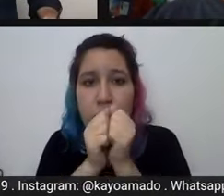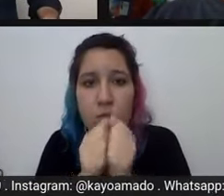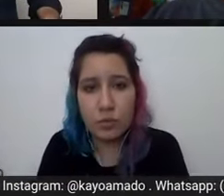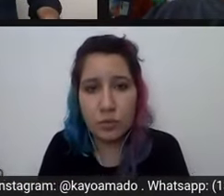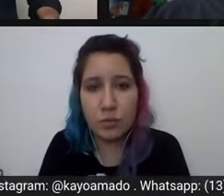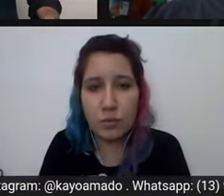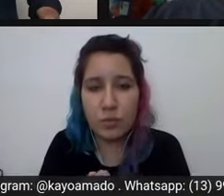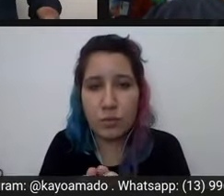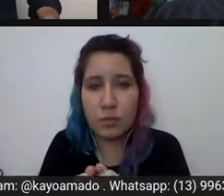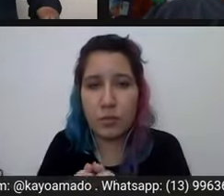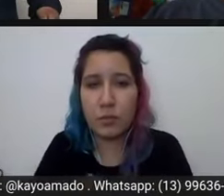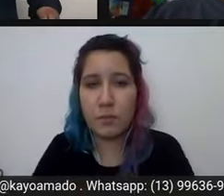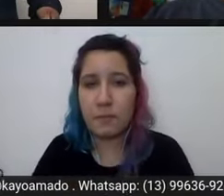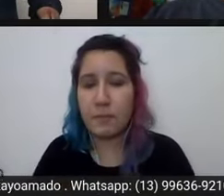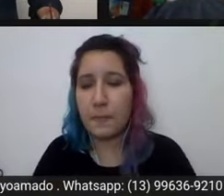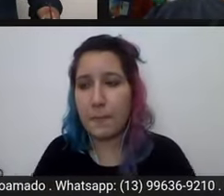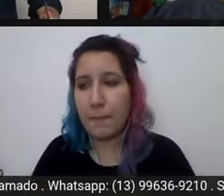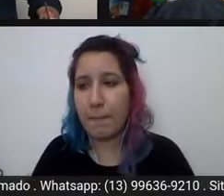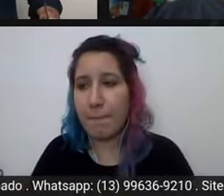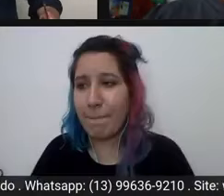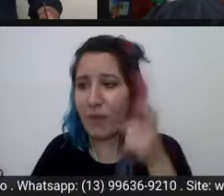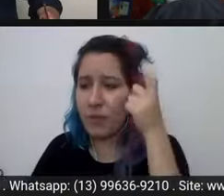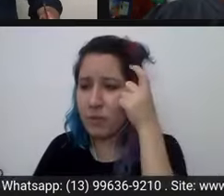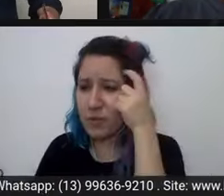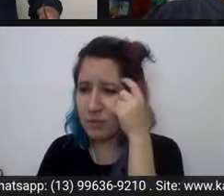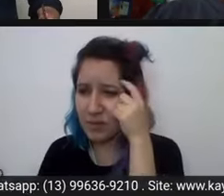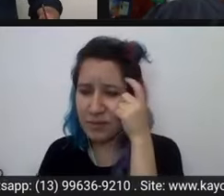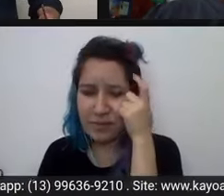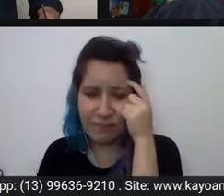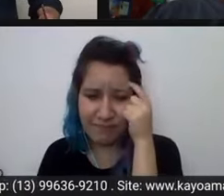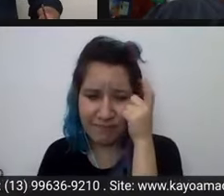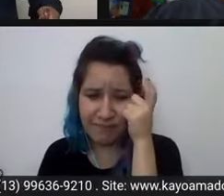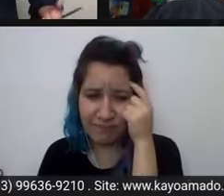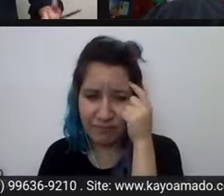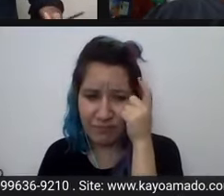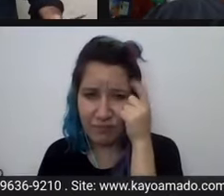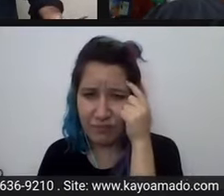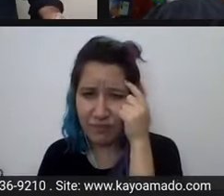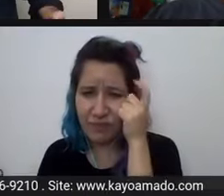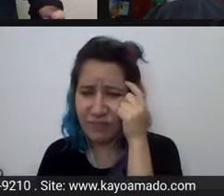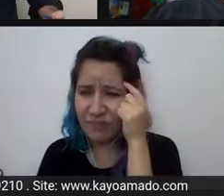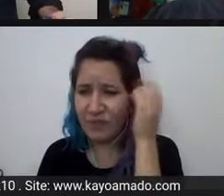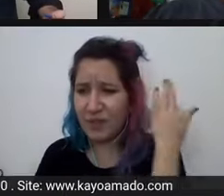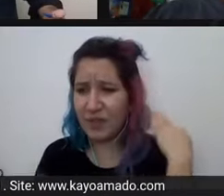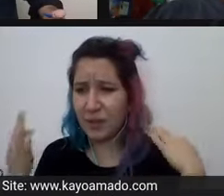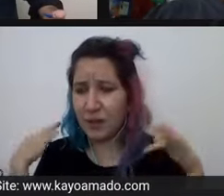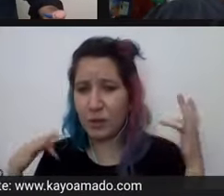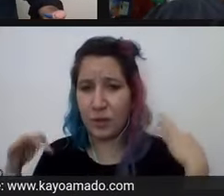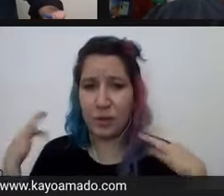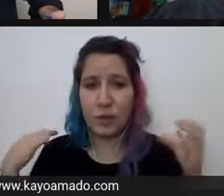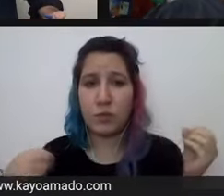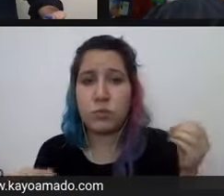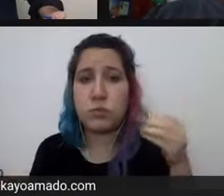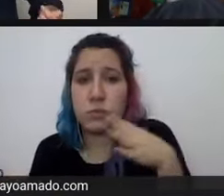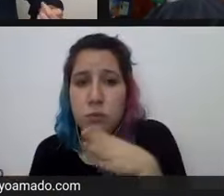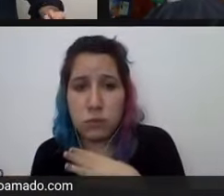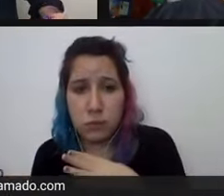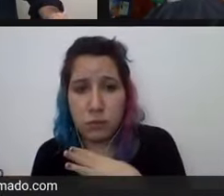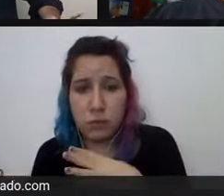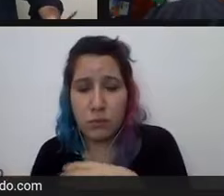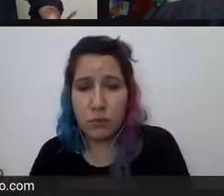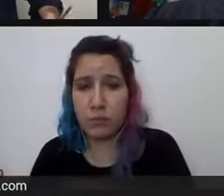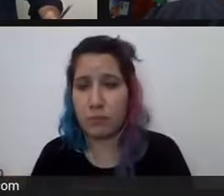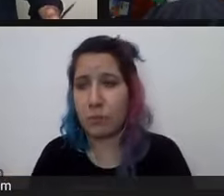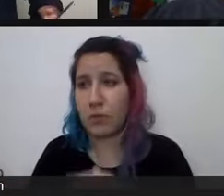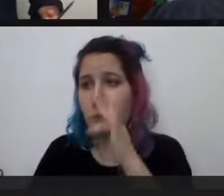nessa questão de pensar esse turismo aí pro novo século, para esse momento da cidade, o